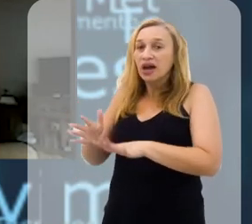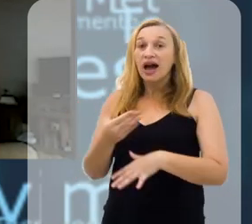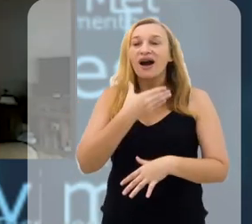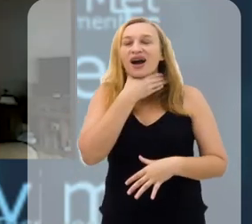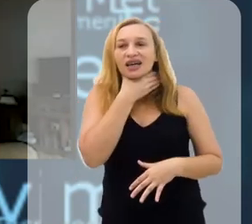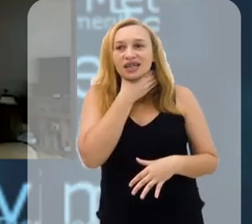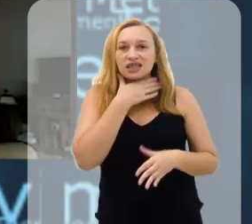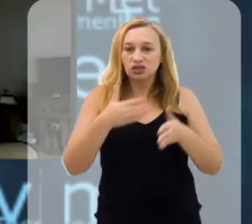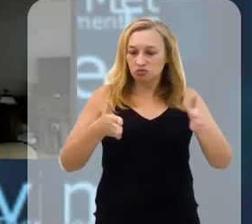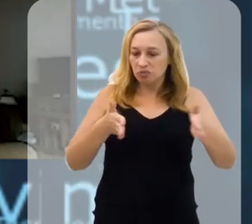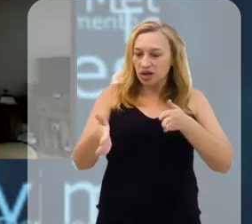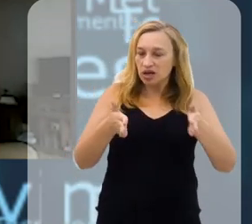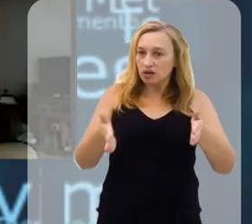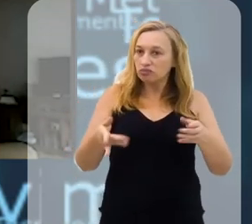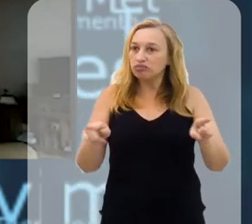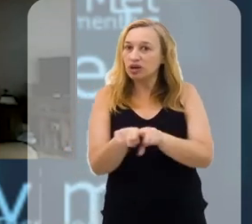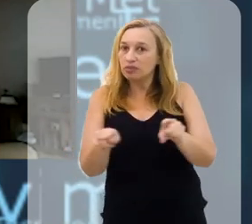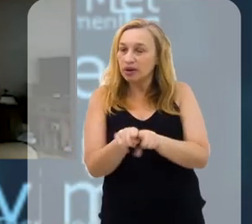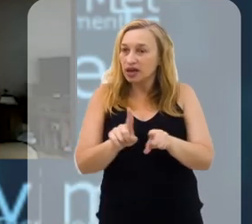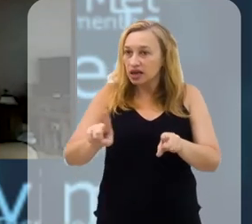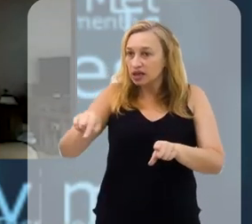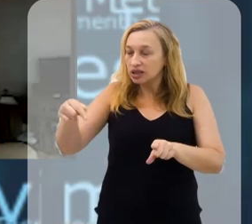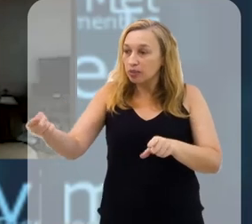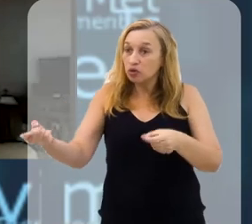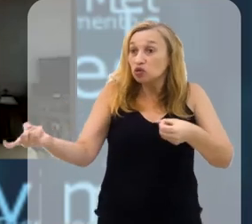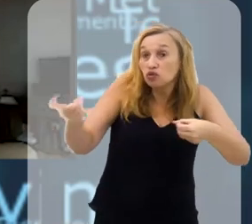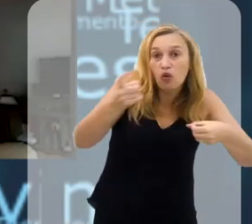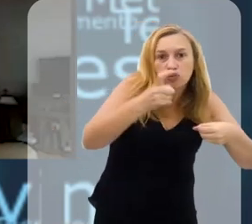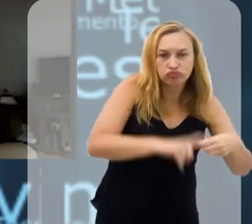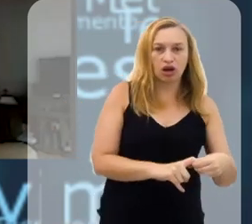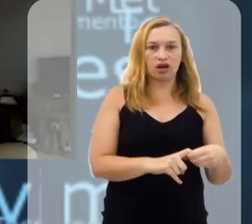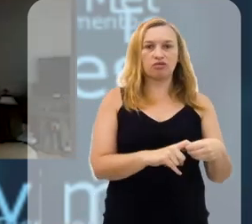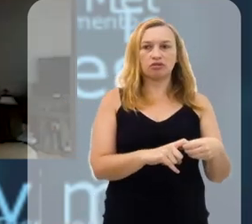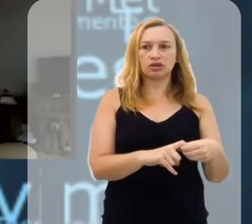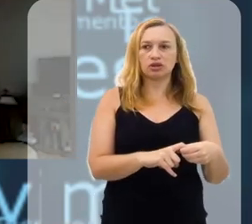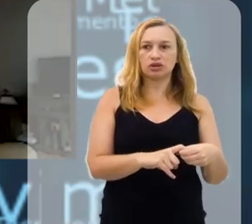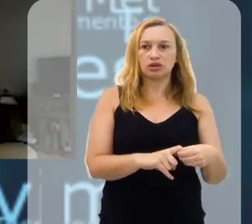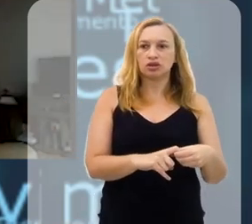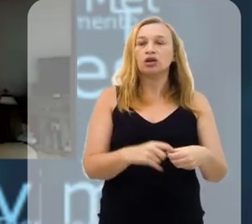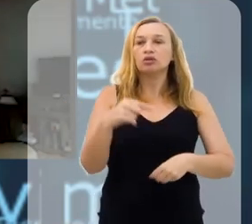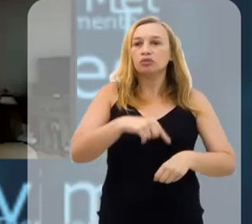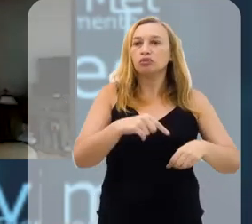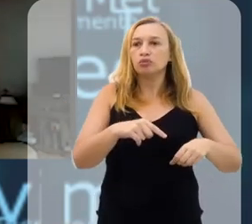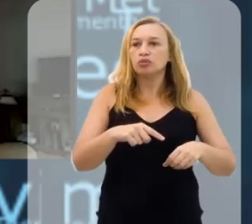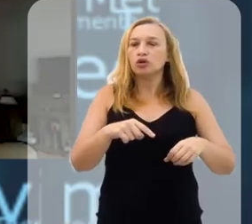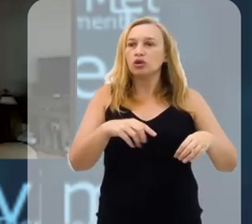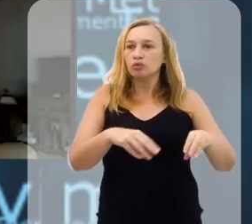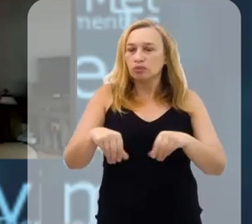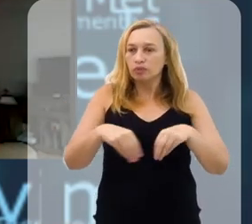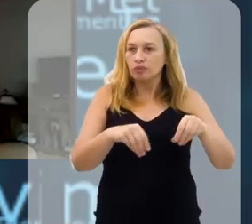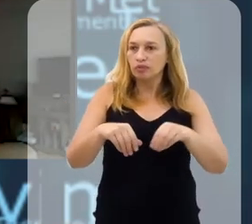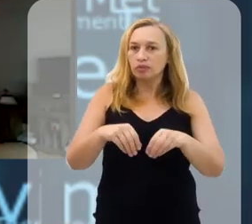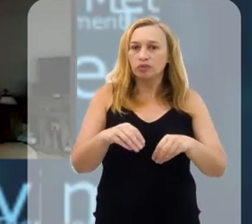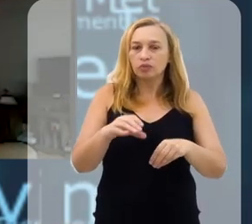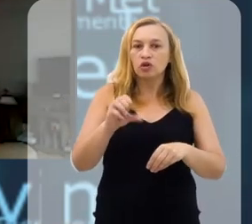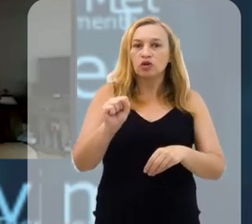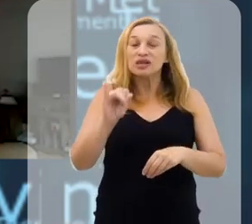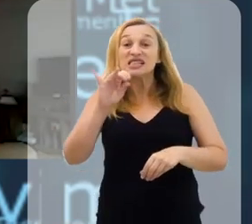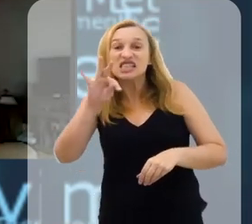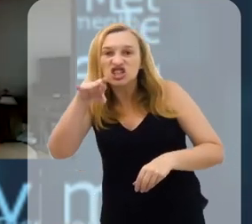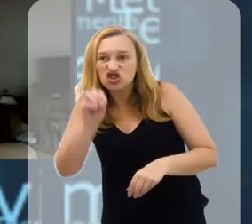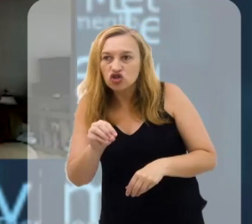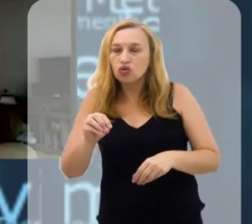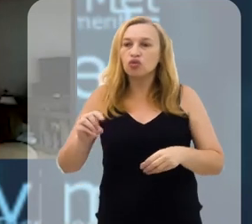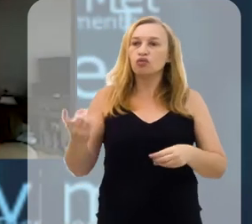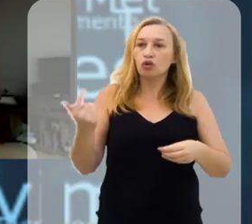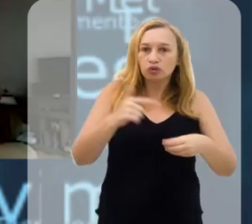aquela crise fez com que eu saísse um período também, depois logo voltei parcial aqui para o sítio, e depois, em 2011,